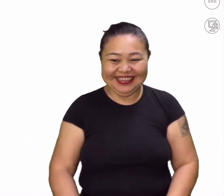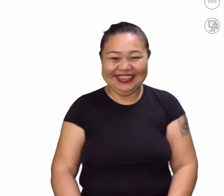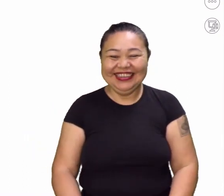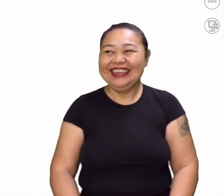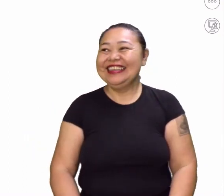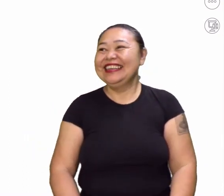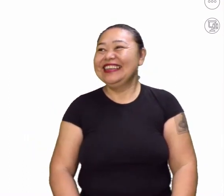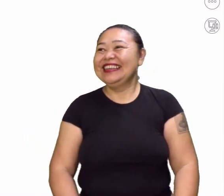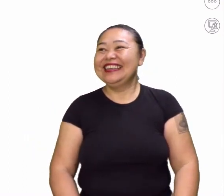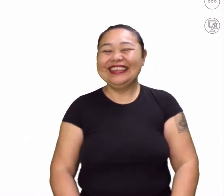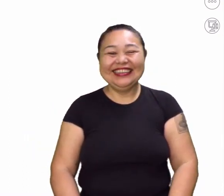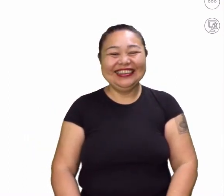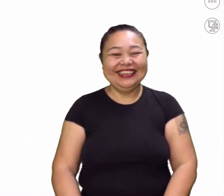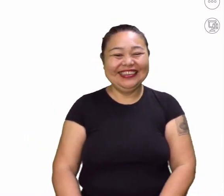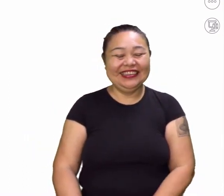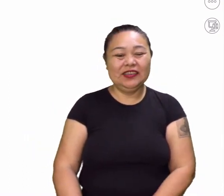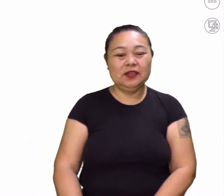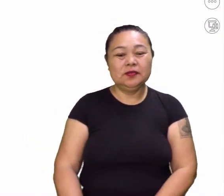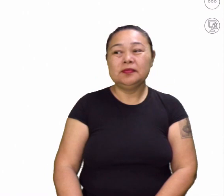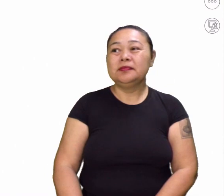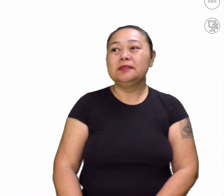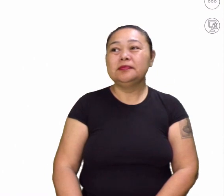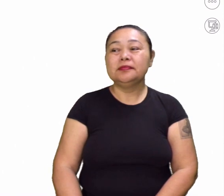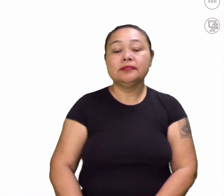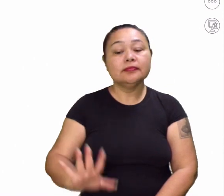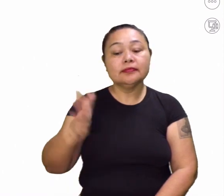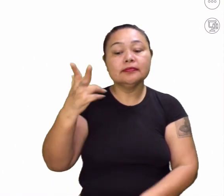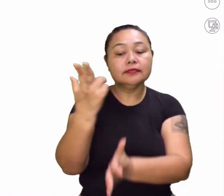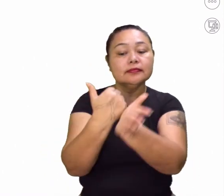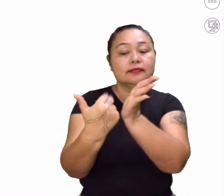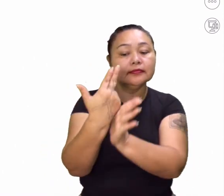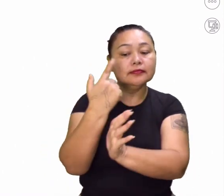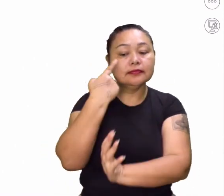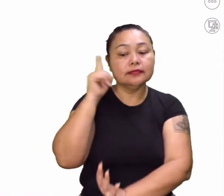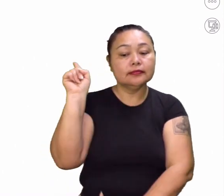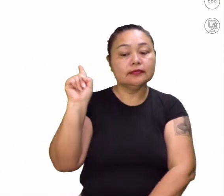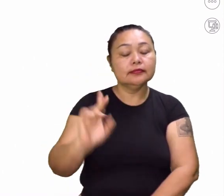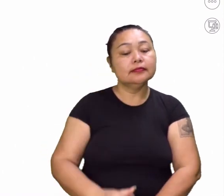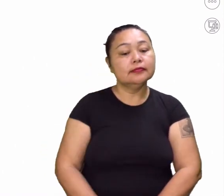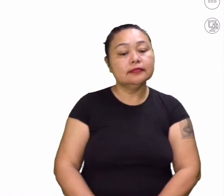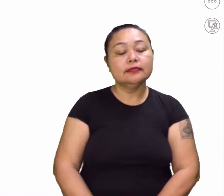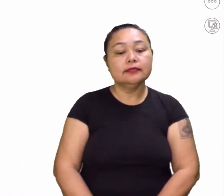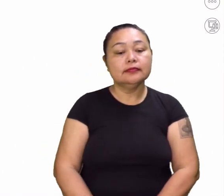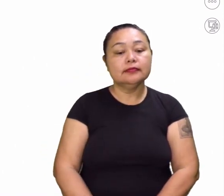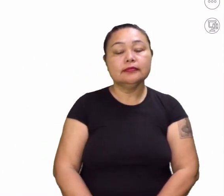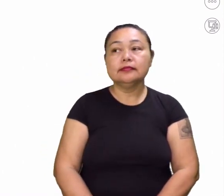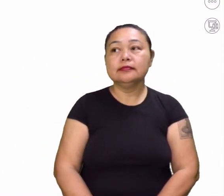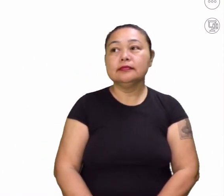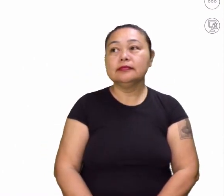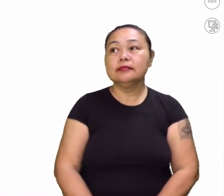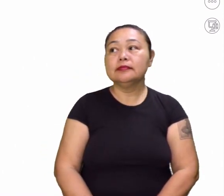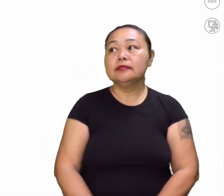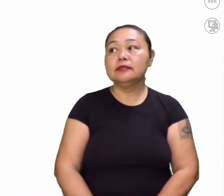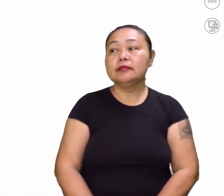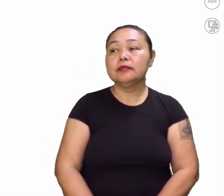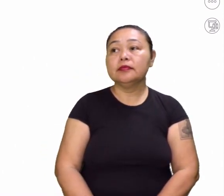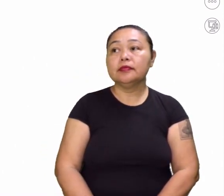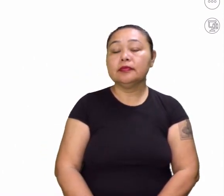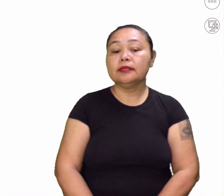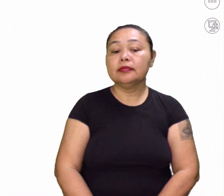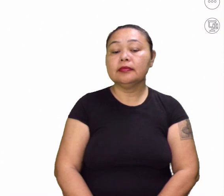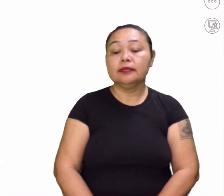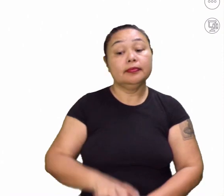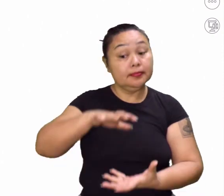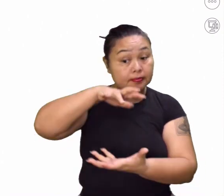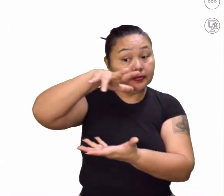a grosso modo, né, Rogério, para eles entenderem. Mais ou menos isso aqui, tá, galera? Ó. Isso aqui é, digamos que,